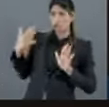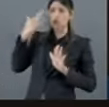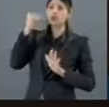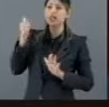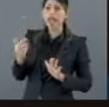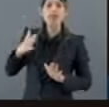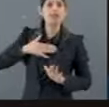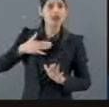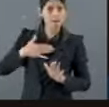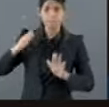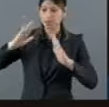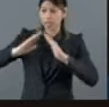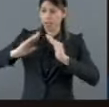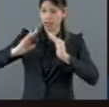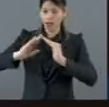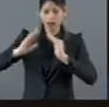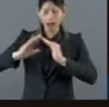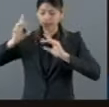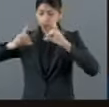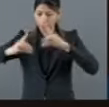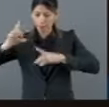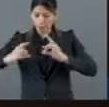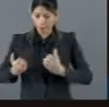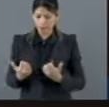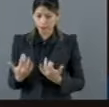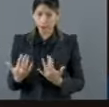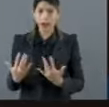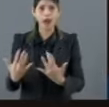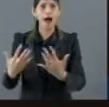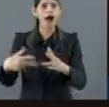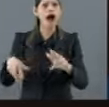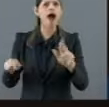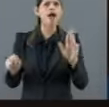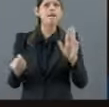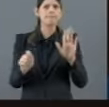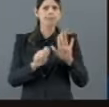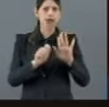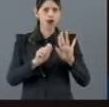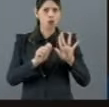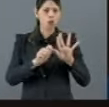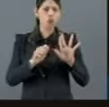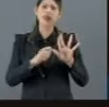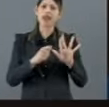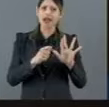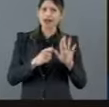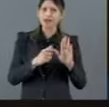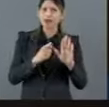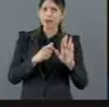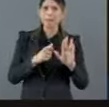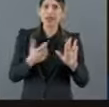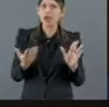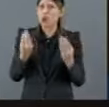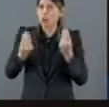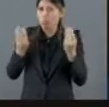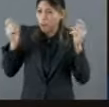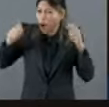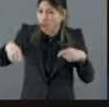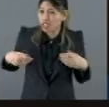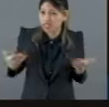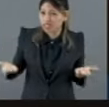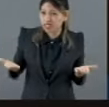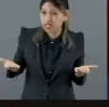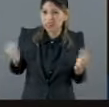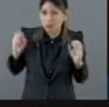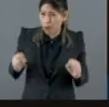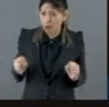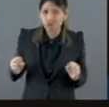casa, plantar maconha e extrair. Eu tô estupefata. com esse tipo de